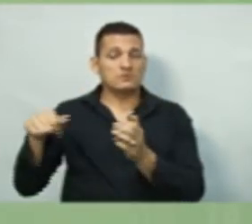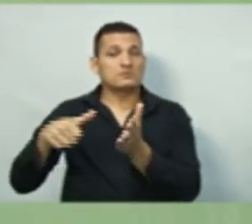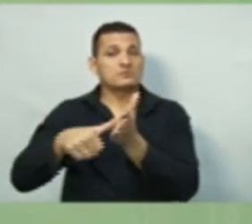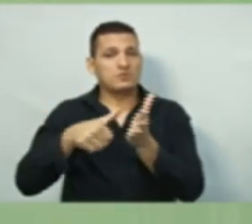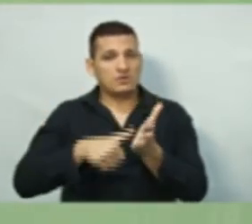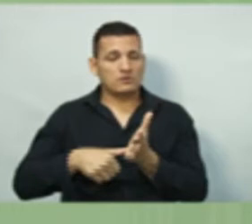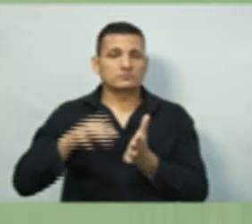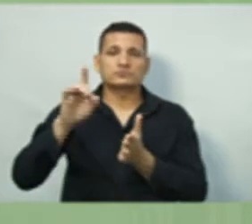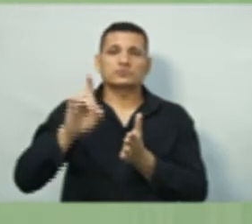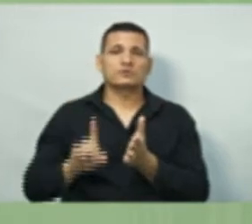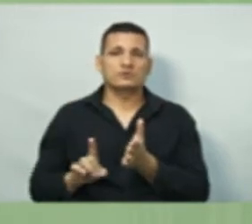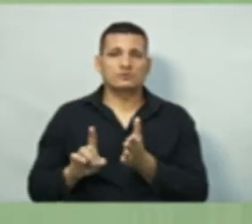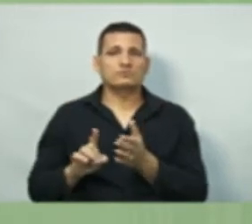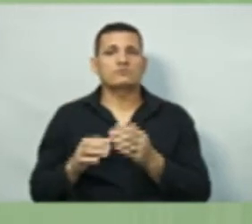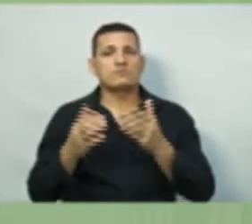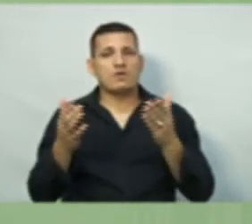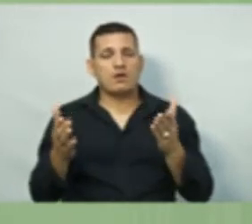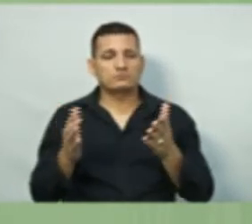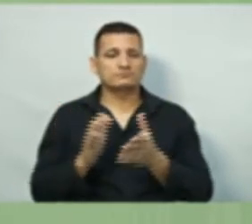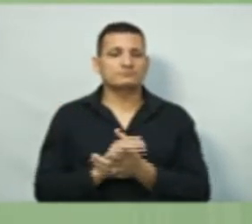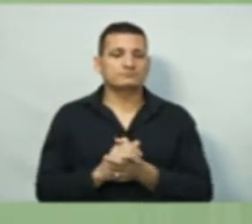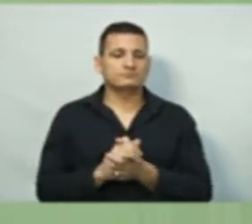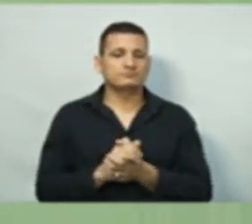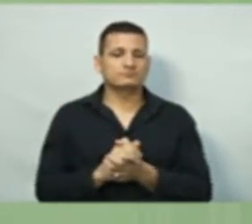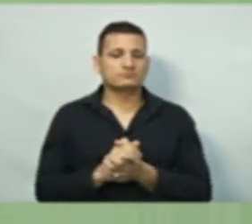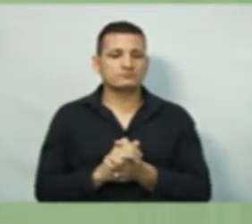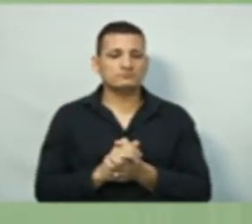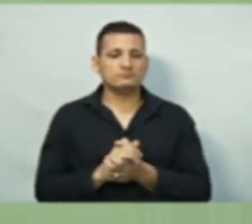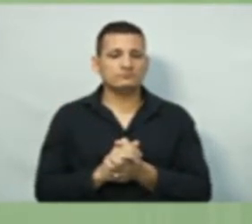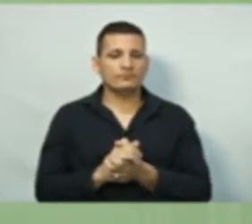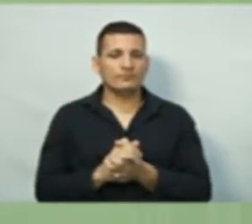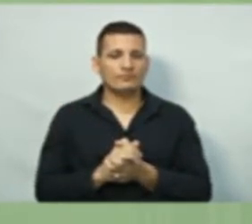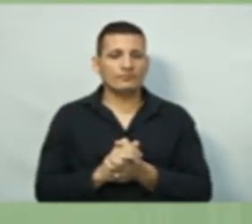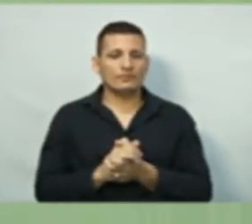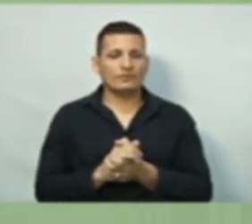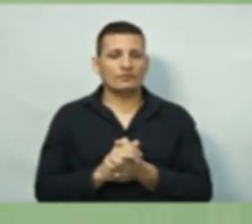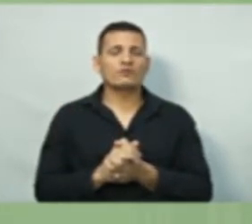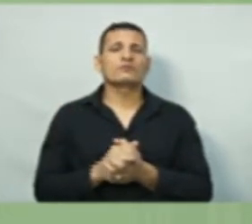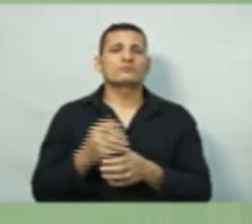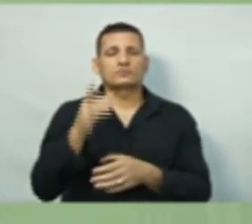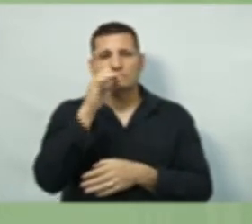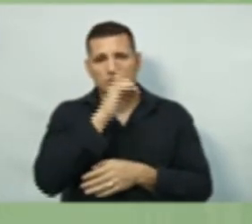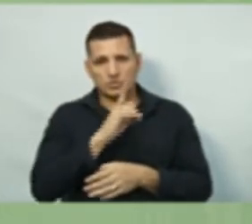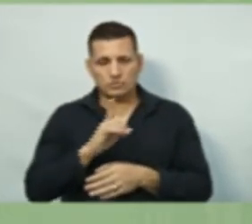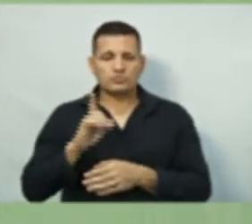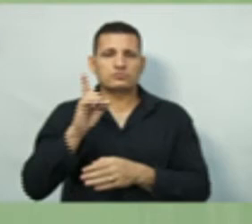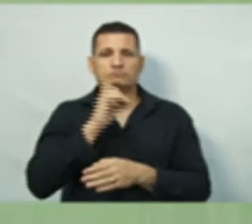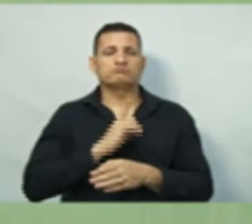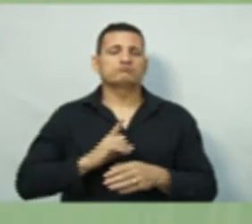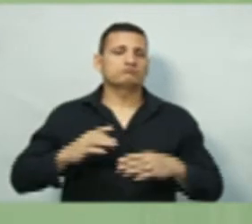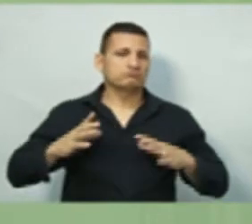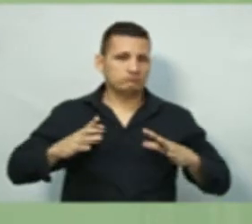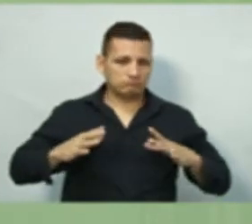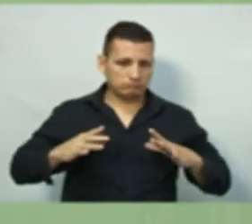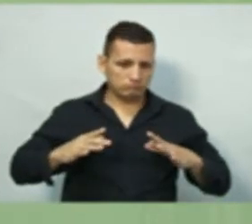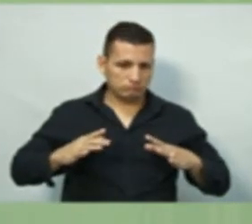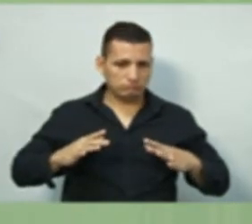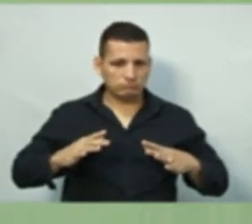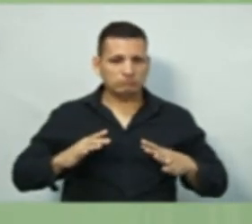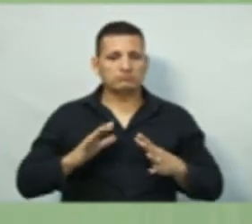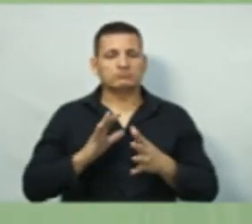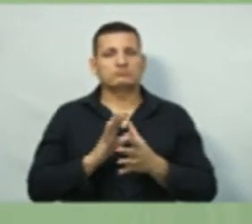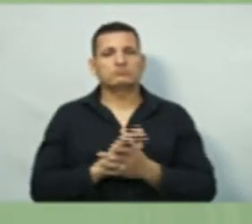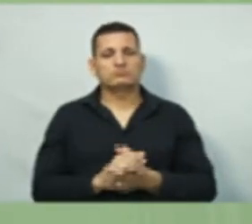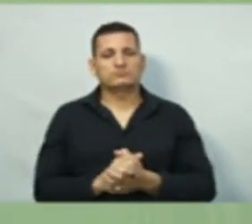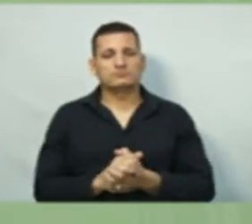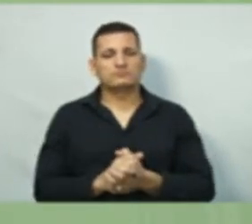direitos, além de outros que a Assembleia Geral venha a instituir, como repouso semanal remunerado, preferencialmente